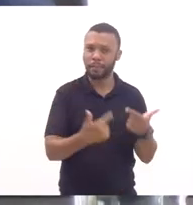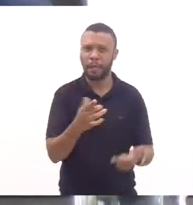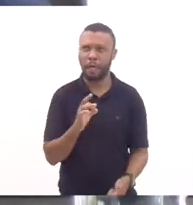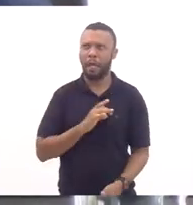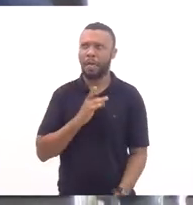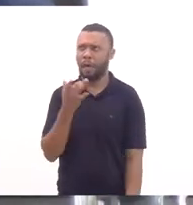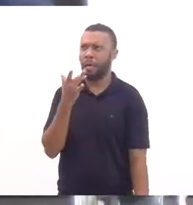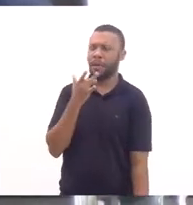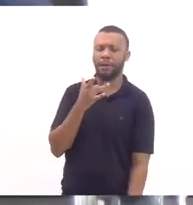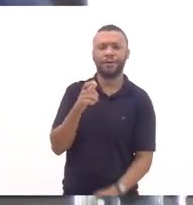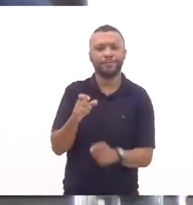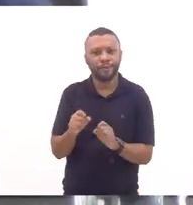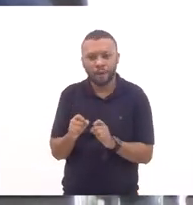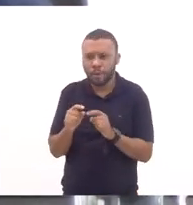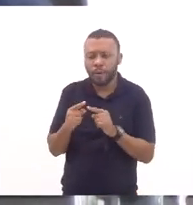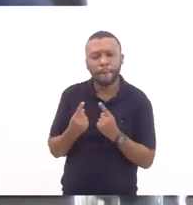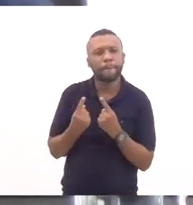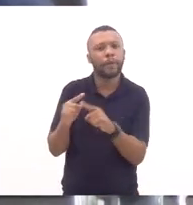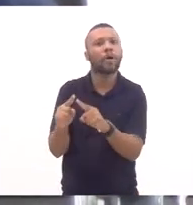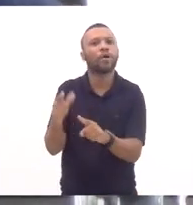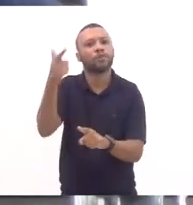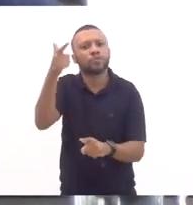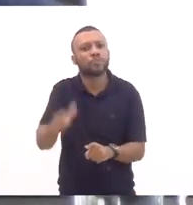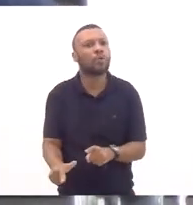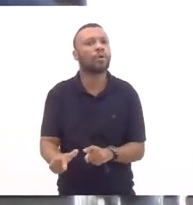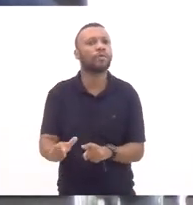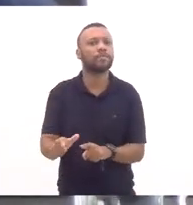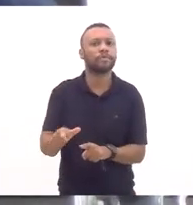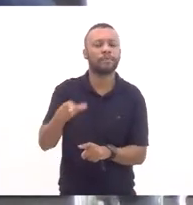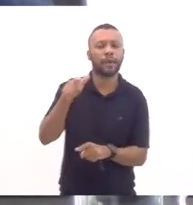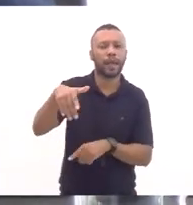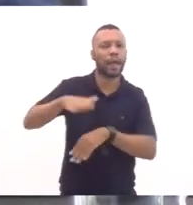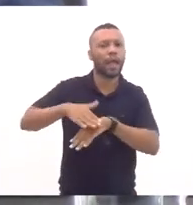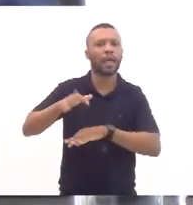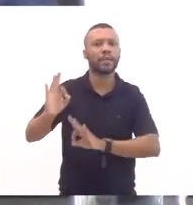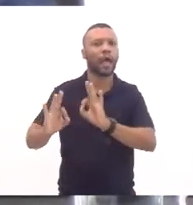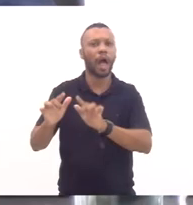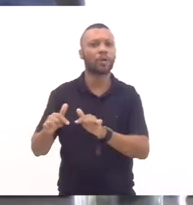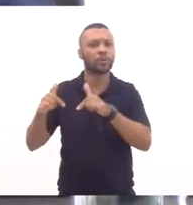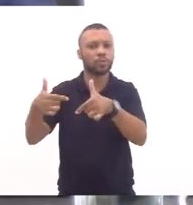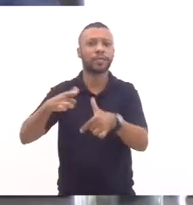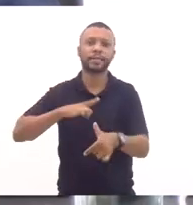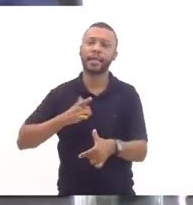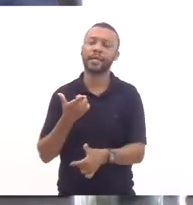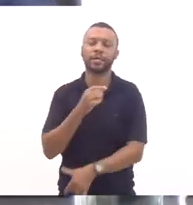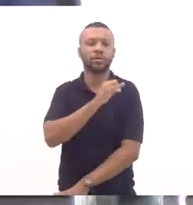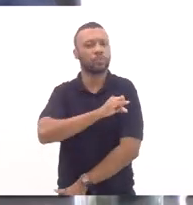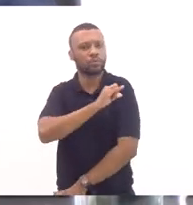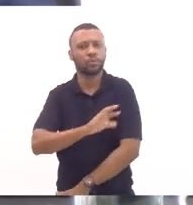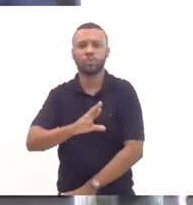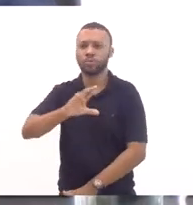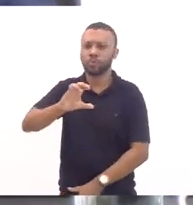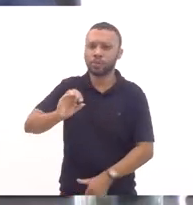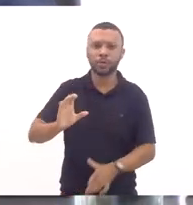de enfrentar novamente esse tipo de postura que está tendo no Rio de Janeiro.